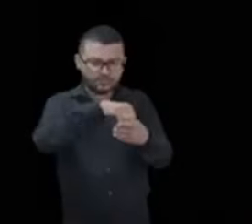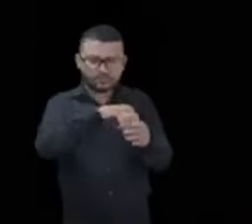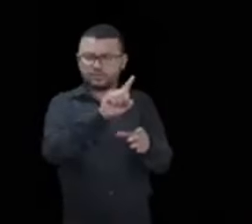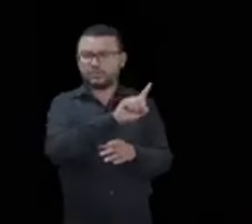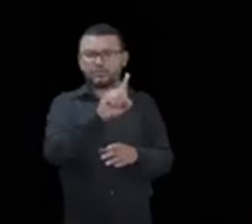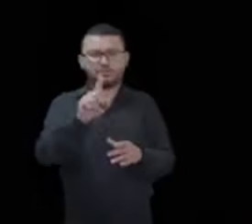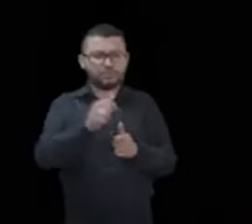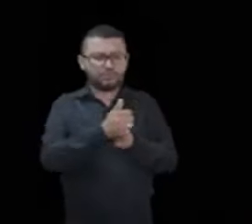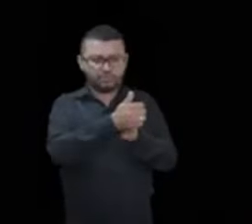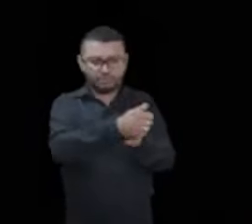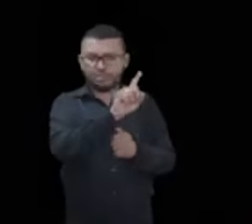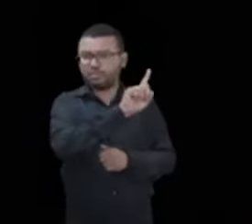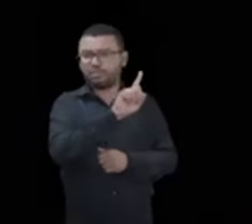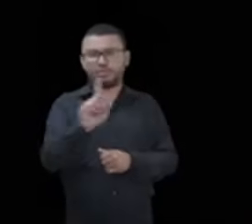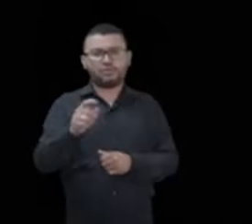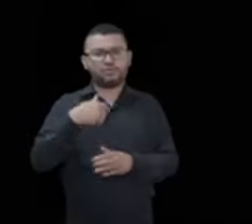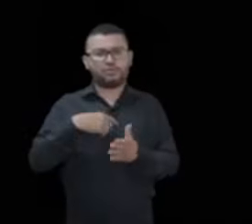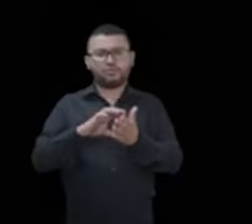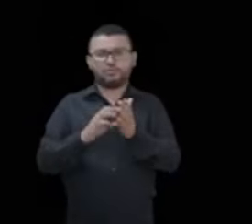tendência.